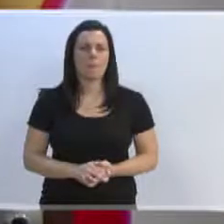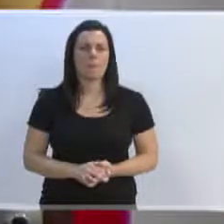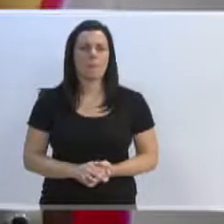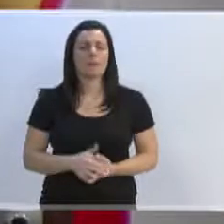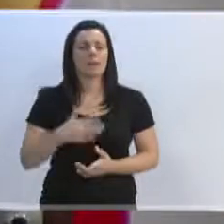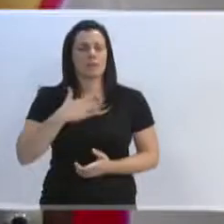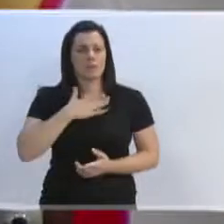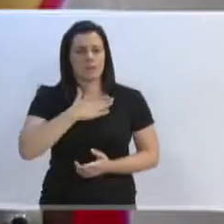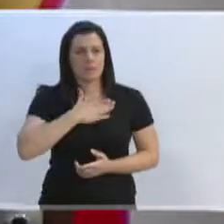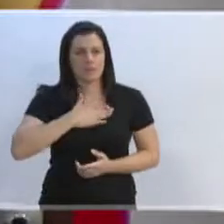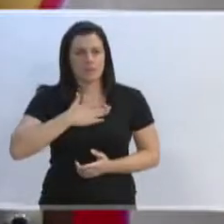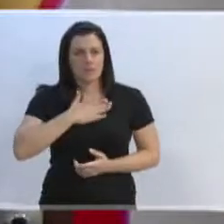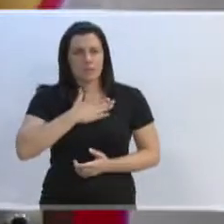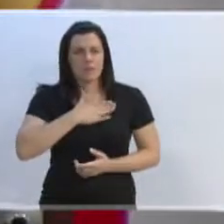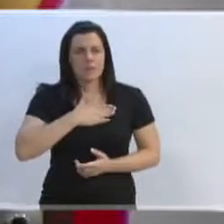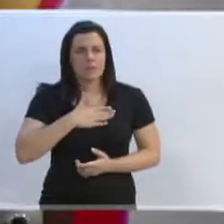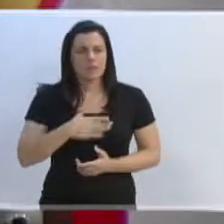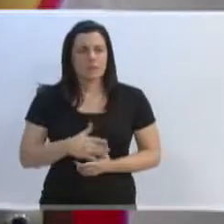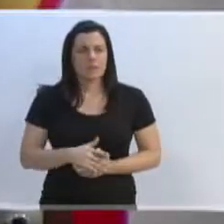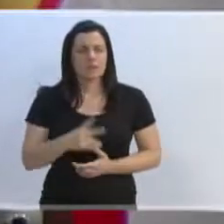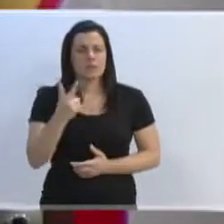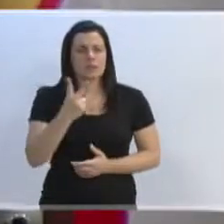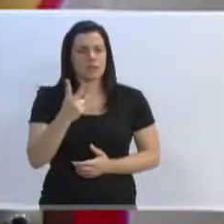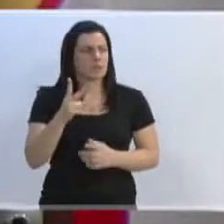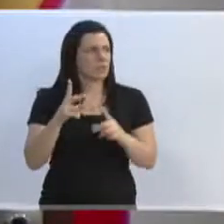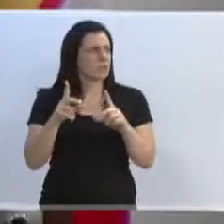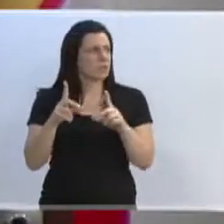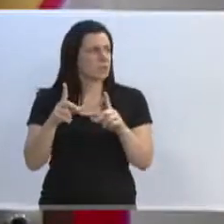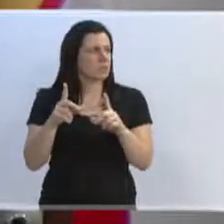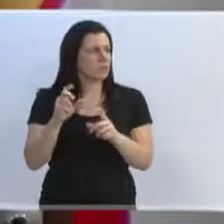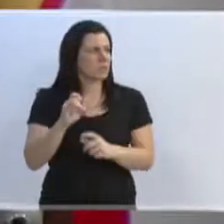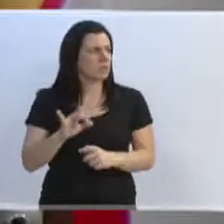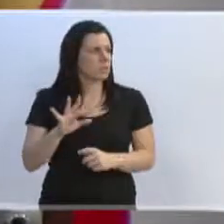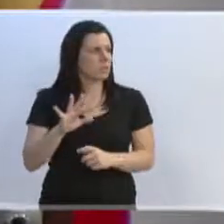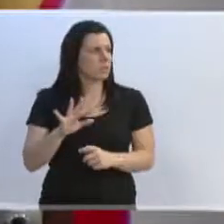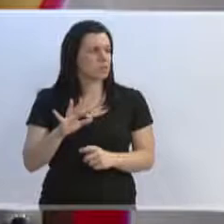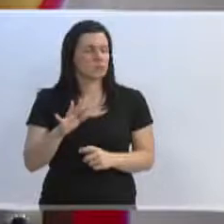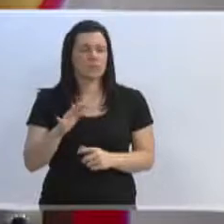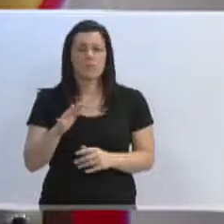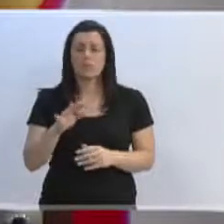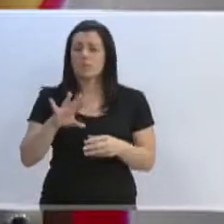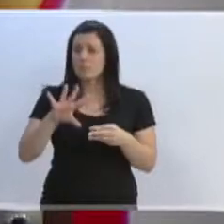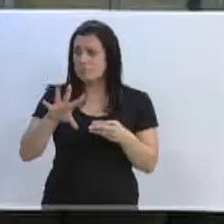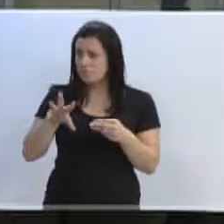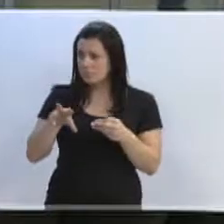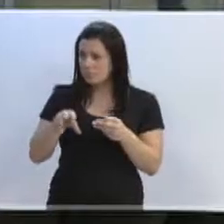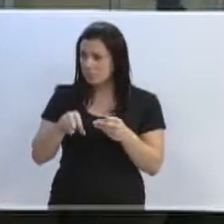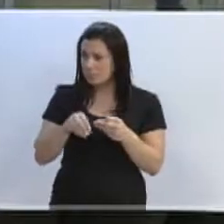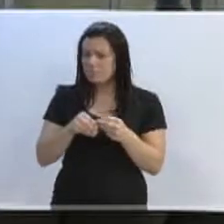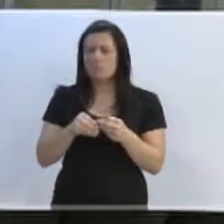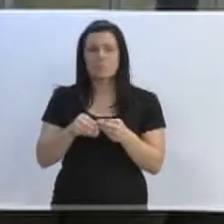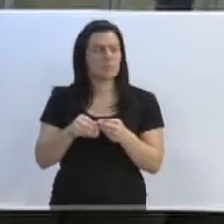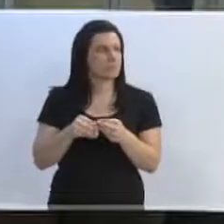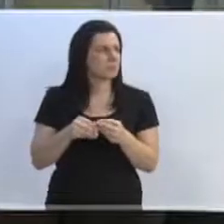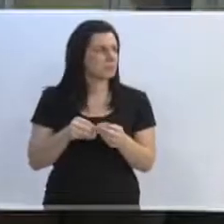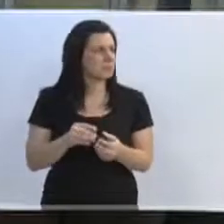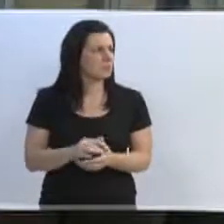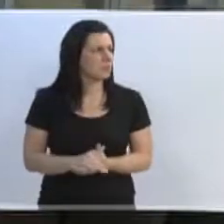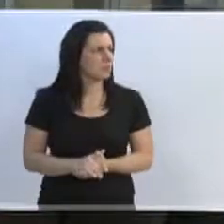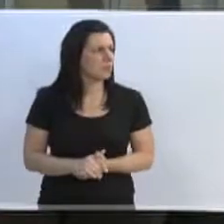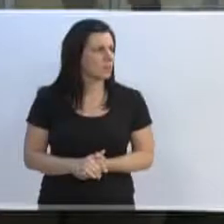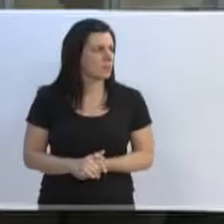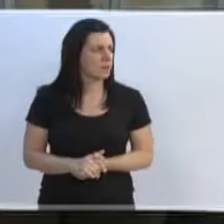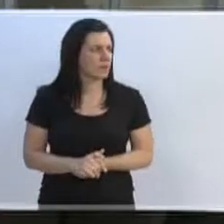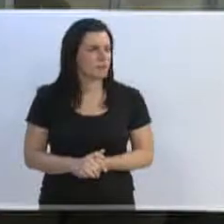gostaria de... A segunda imagem... Concedo uma parte, novo vereador. Está quase no final, mas concedo. Com a parte concedida pelo